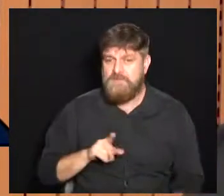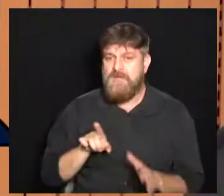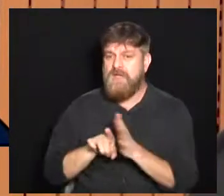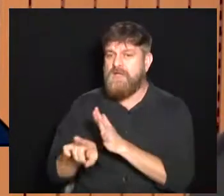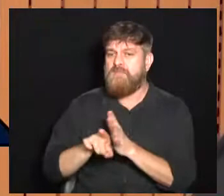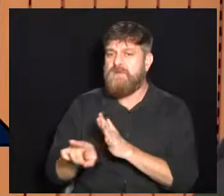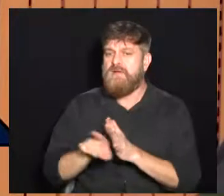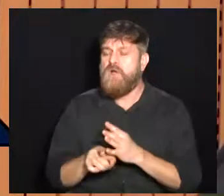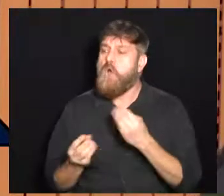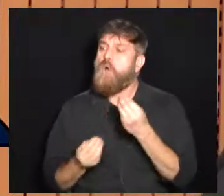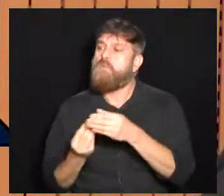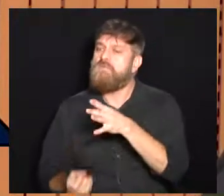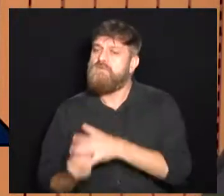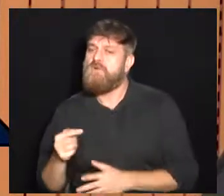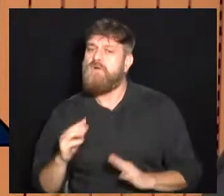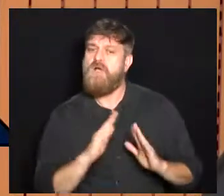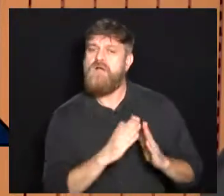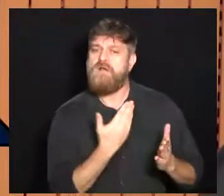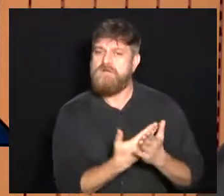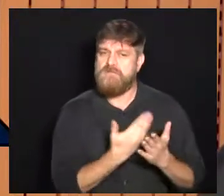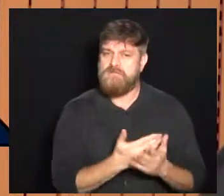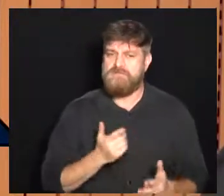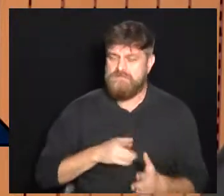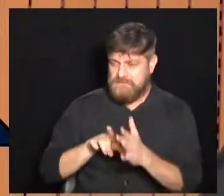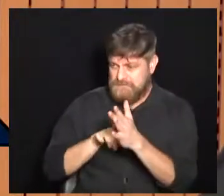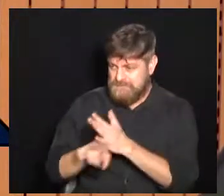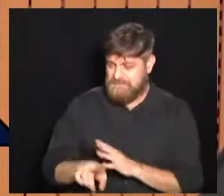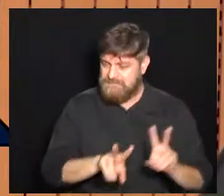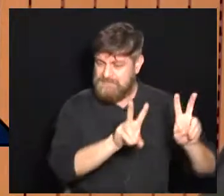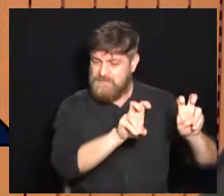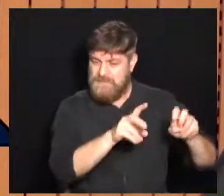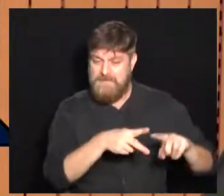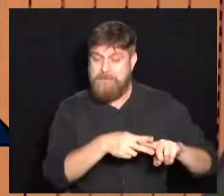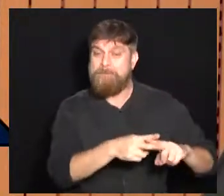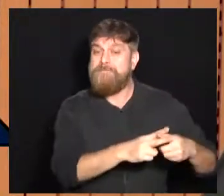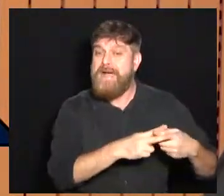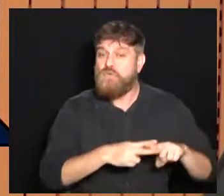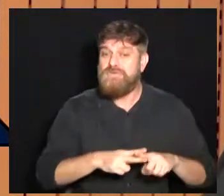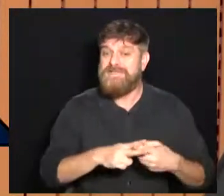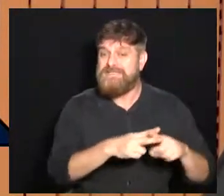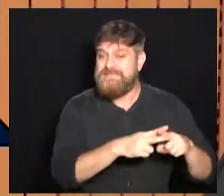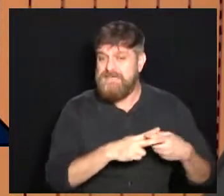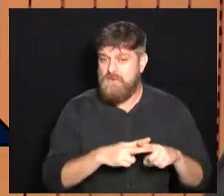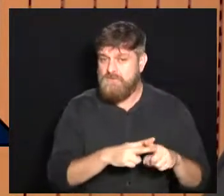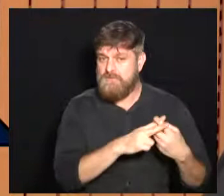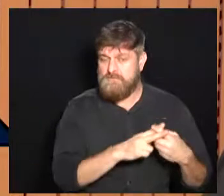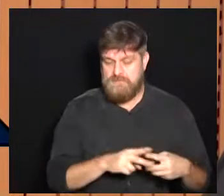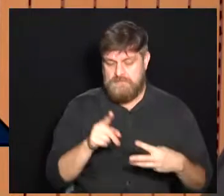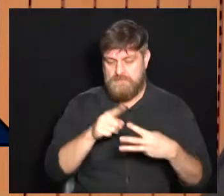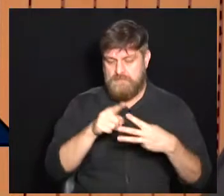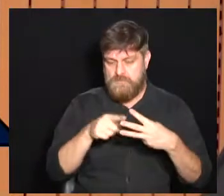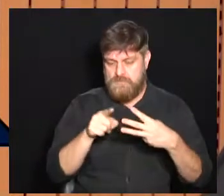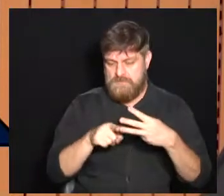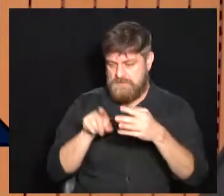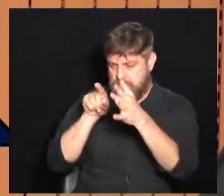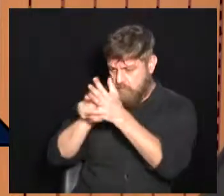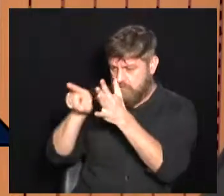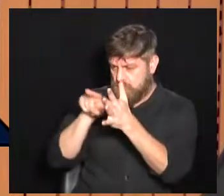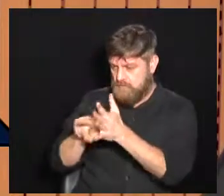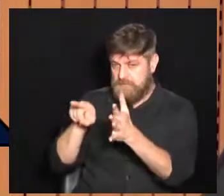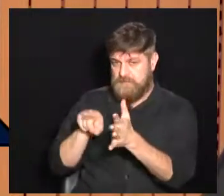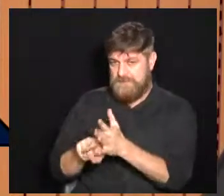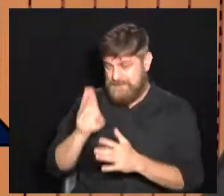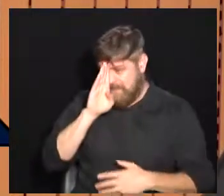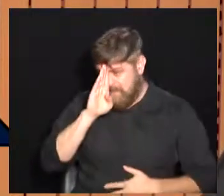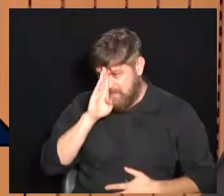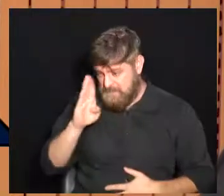Benevenuto Torres. Então, uma pergunta relacionada à manutenção. Então, seriam esses os 3 questionamentos principais que eu